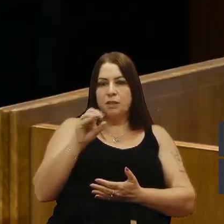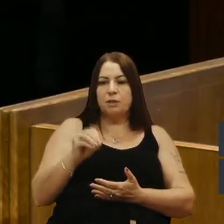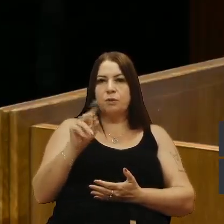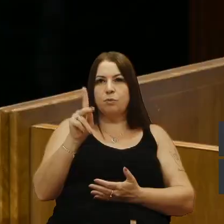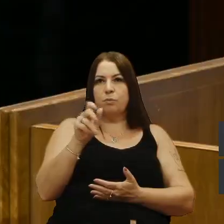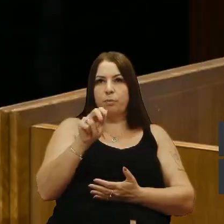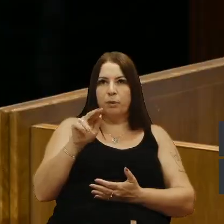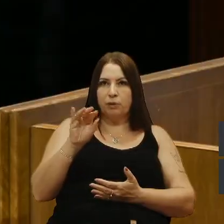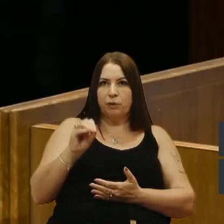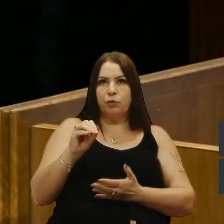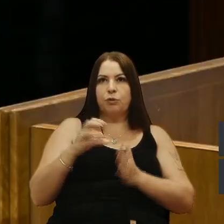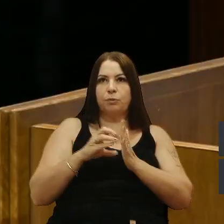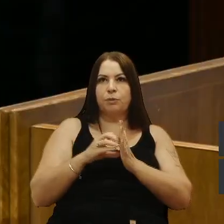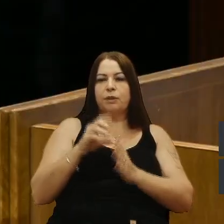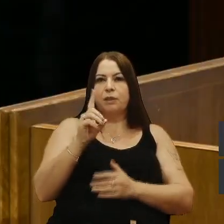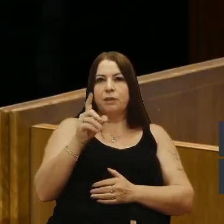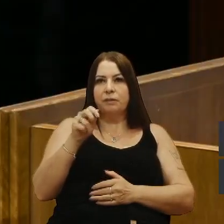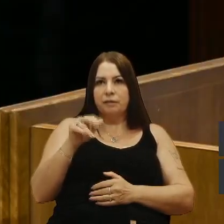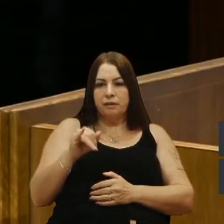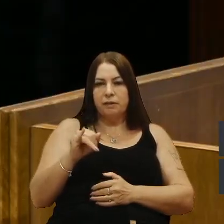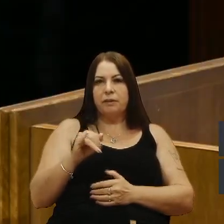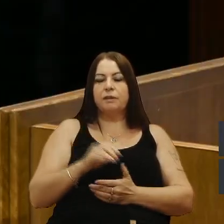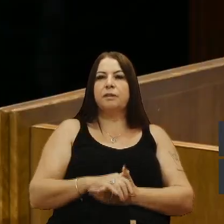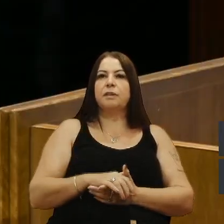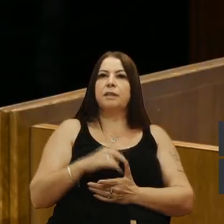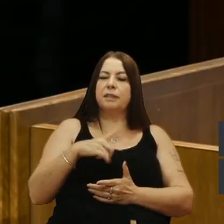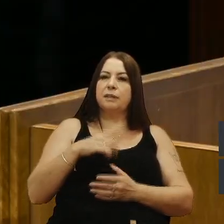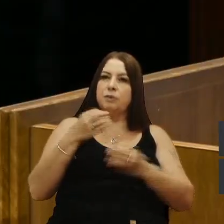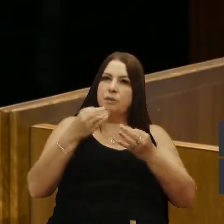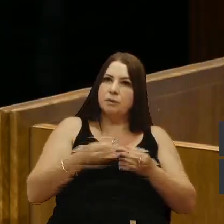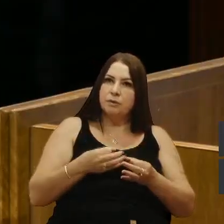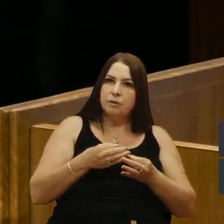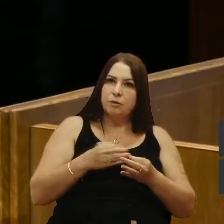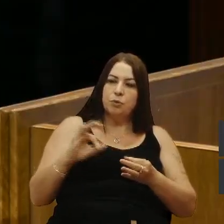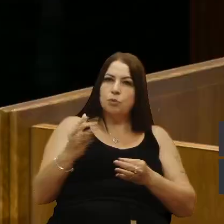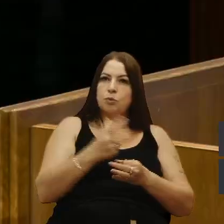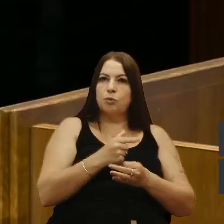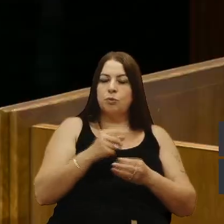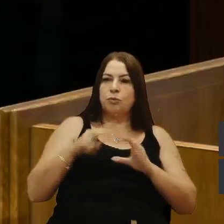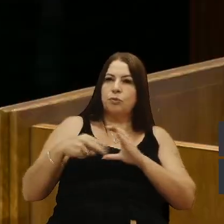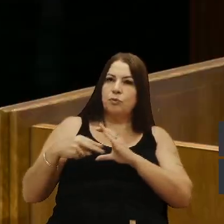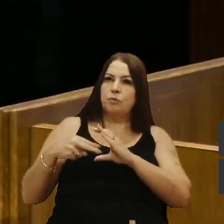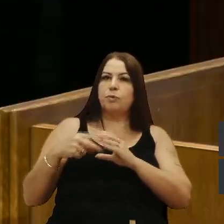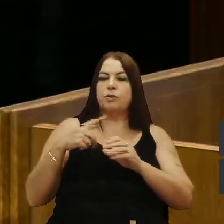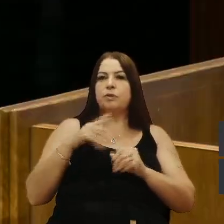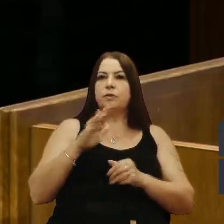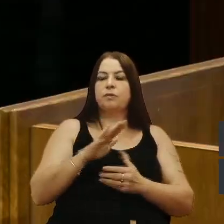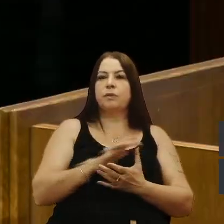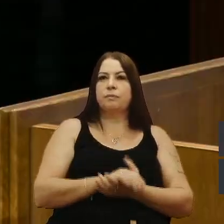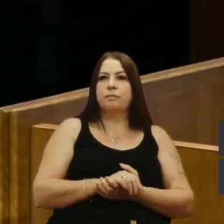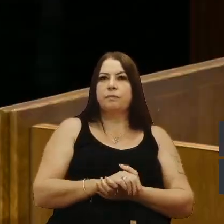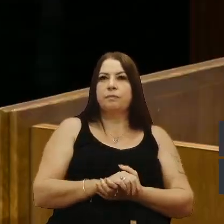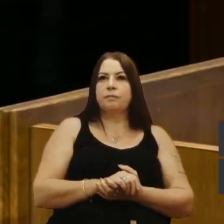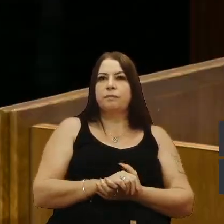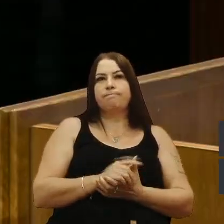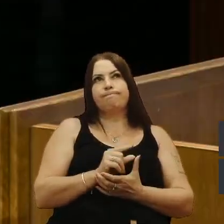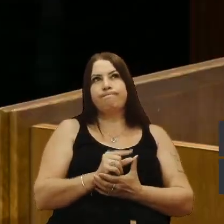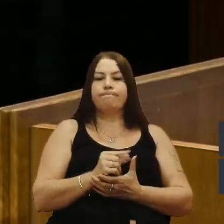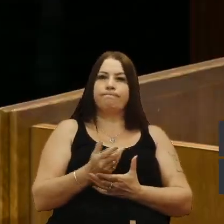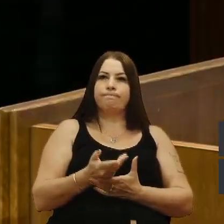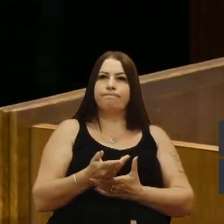da bancada, levarei a Dani. Mas tenho a certeza, todos que estão na Câmara de Vereadores, a gente fica um